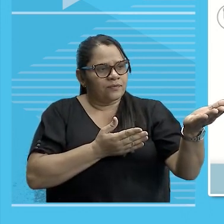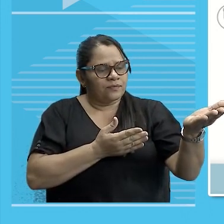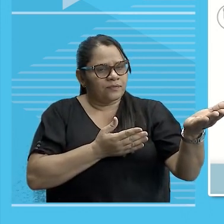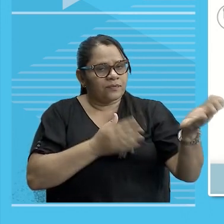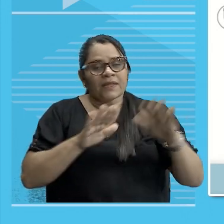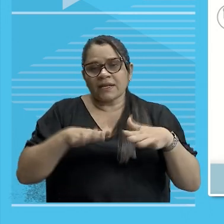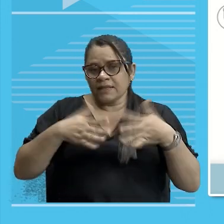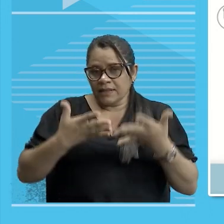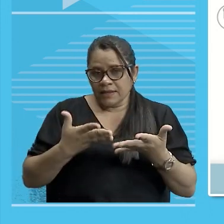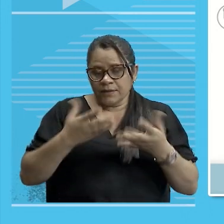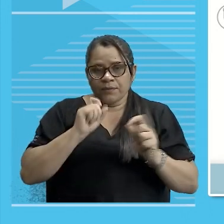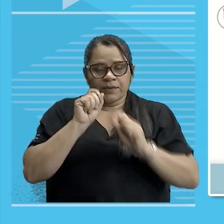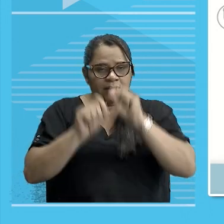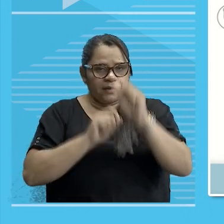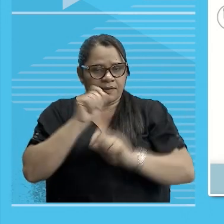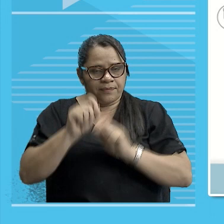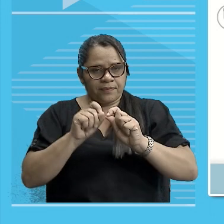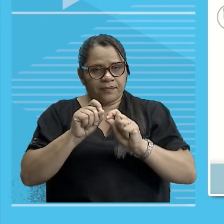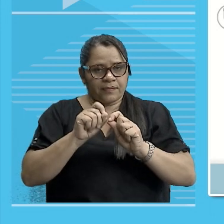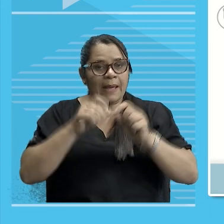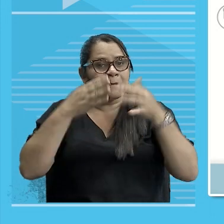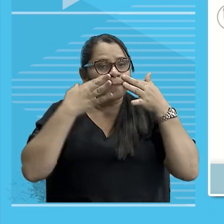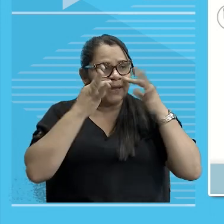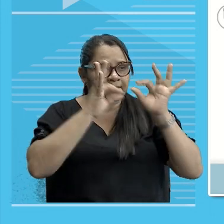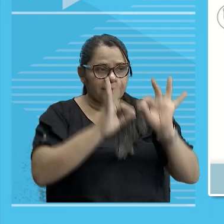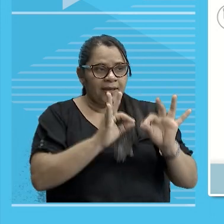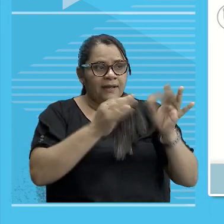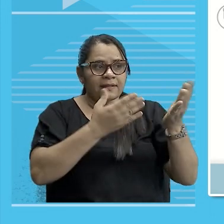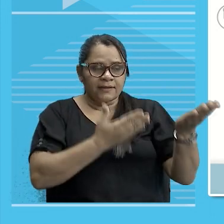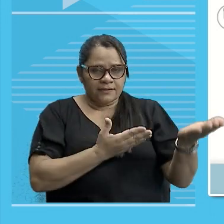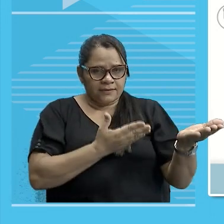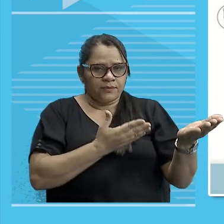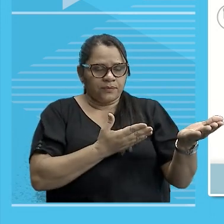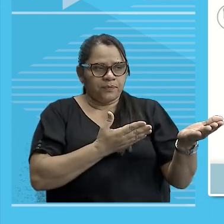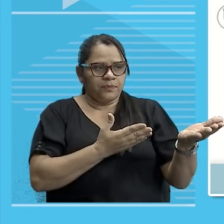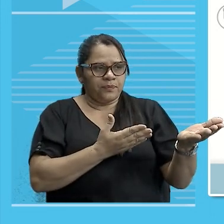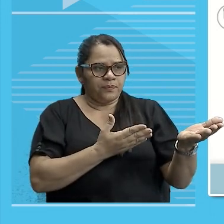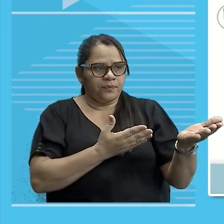então quero que vocês prestem atenção